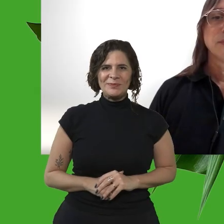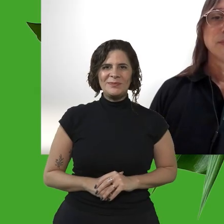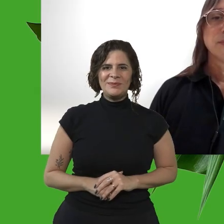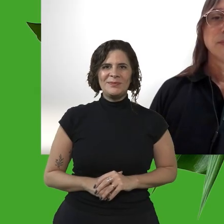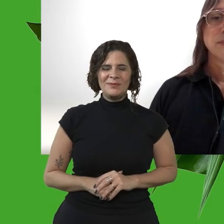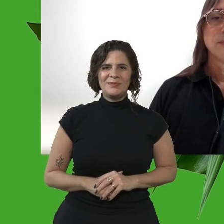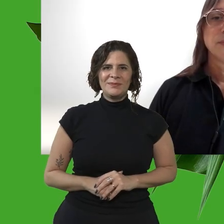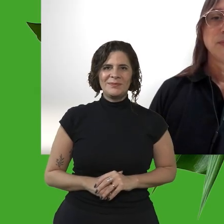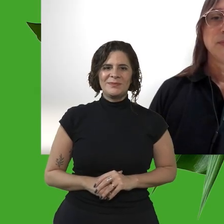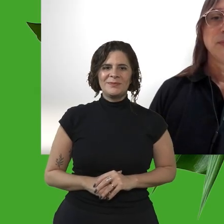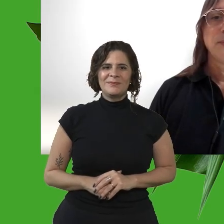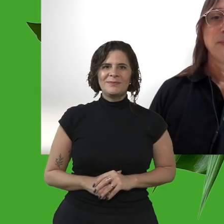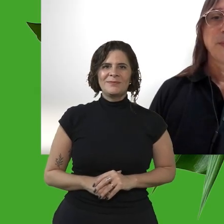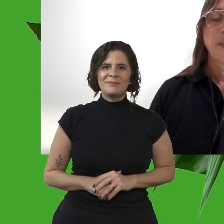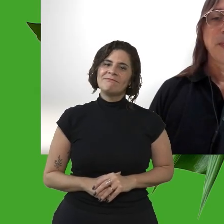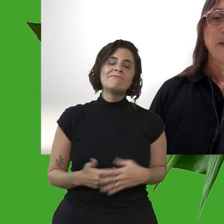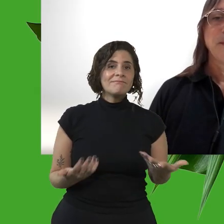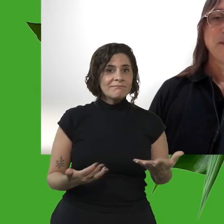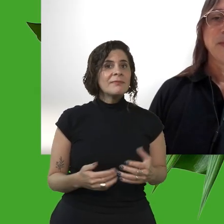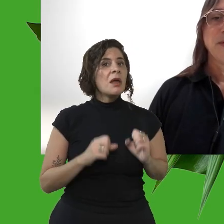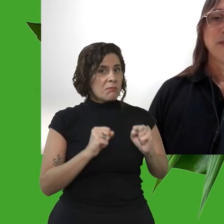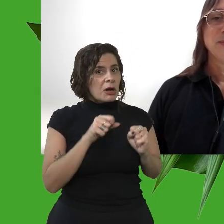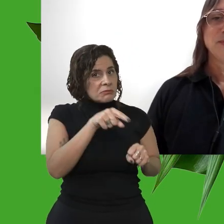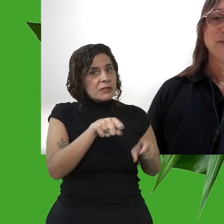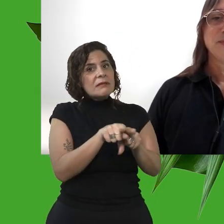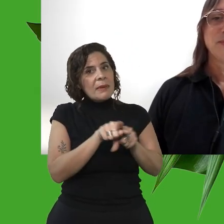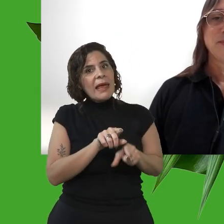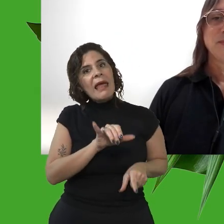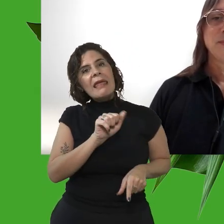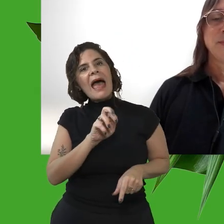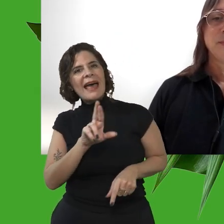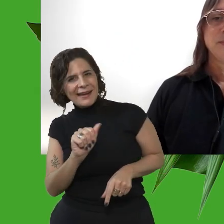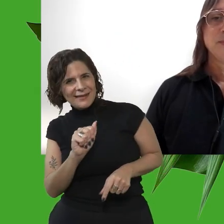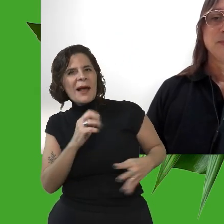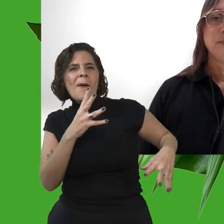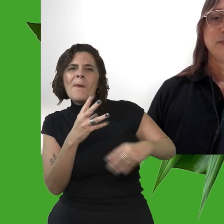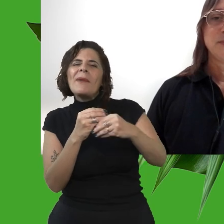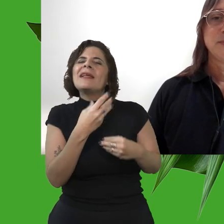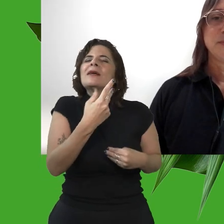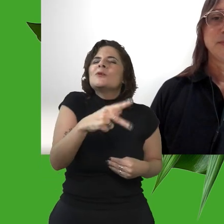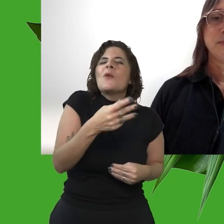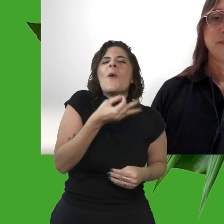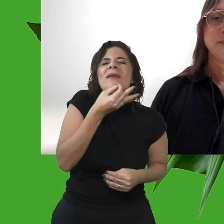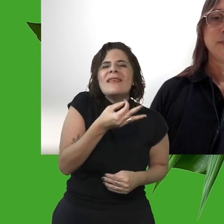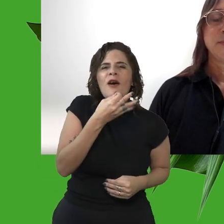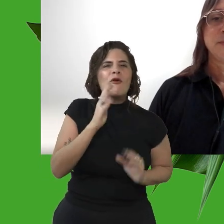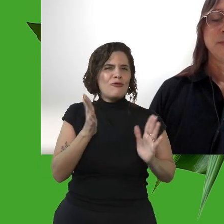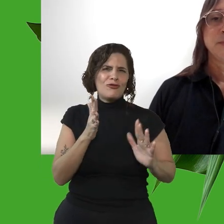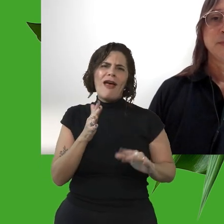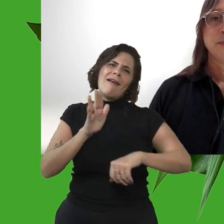Perfeito, André. Yara, queria ouvir a sua visão também, né? Você com tantas obras, se você quiser também trazer um pouquinho